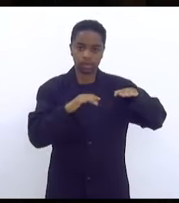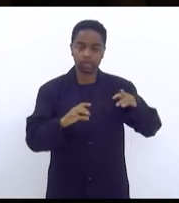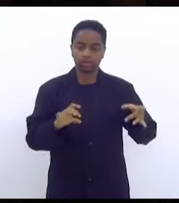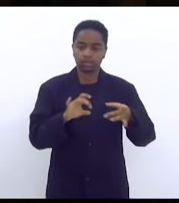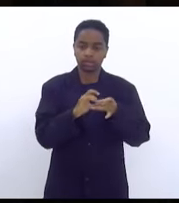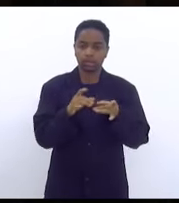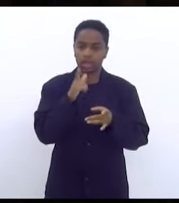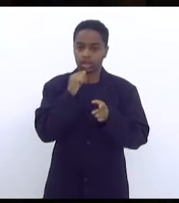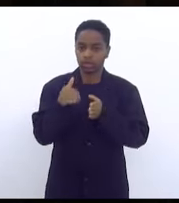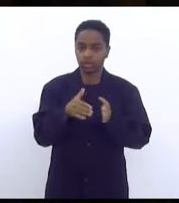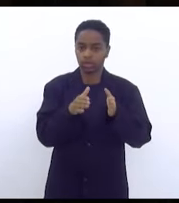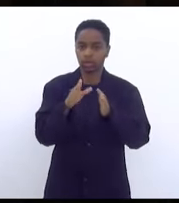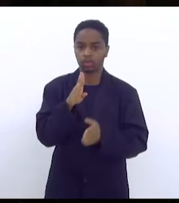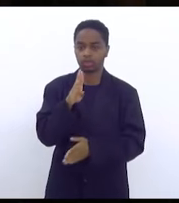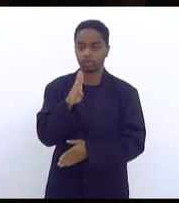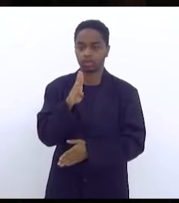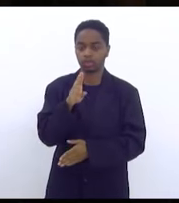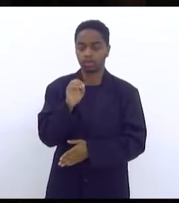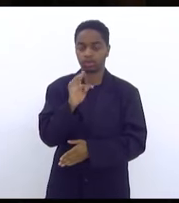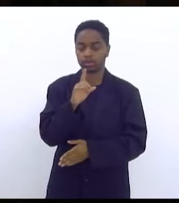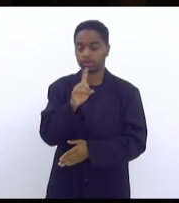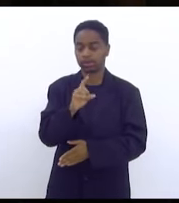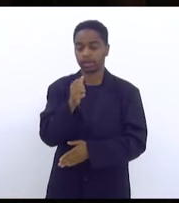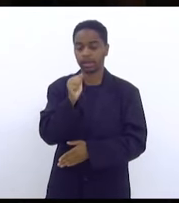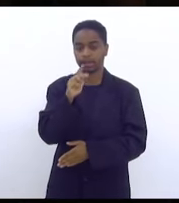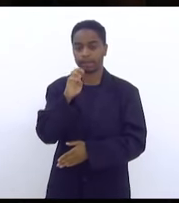Botas, o Canal Abel,